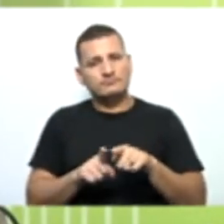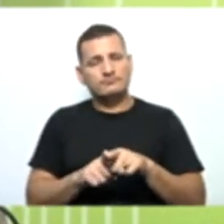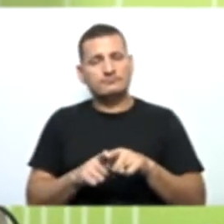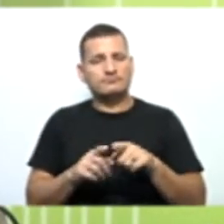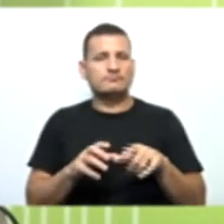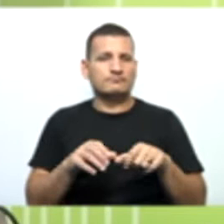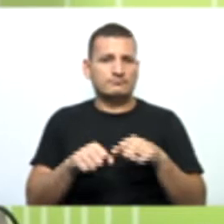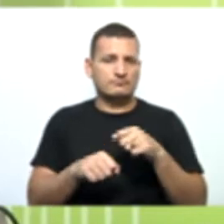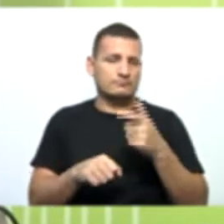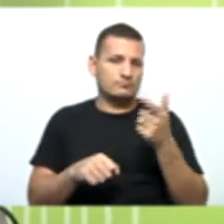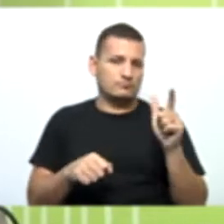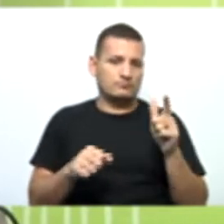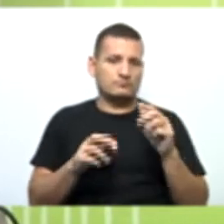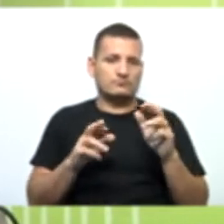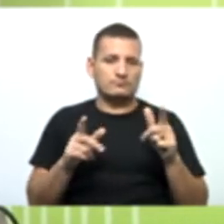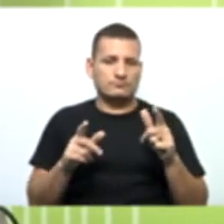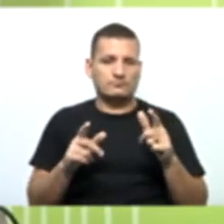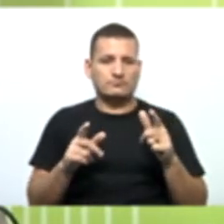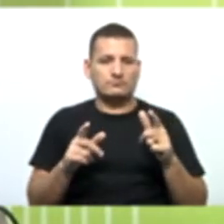outra formação.